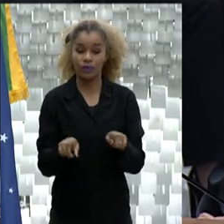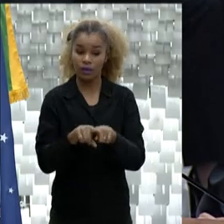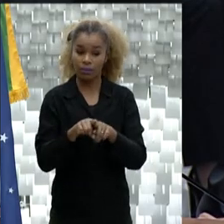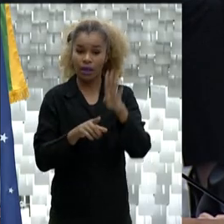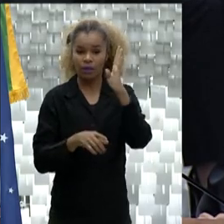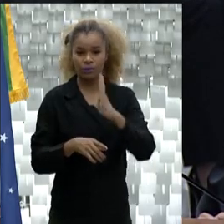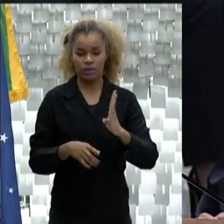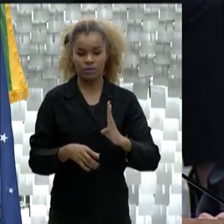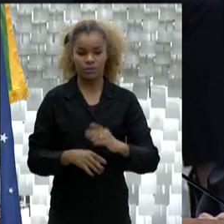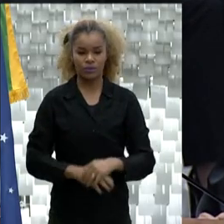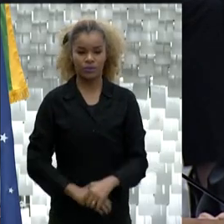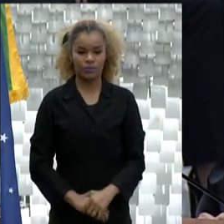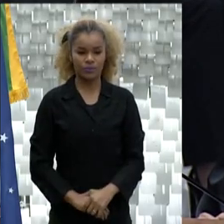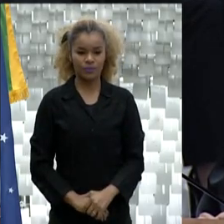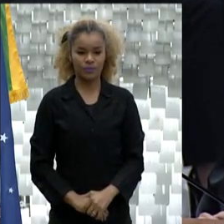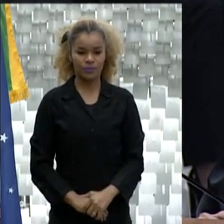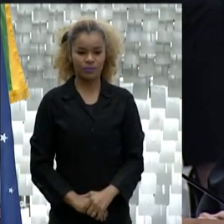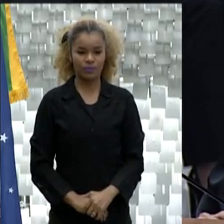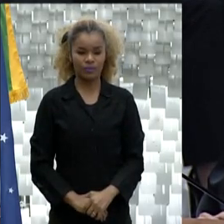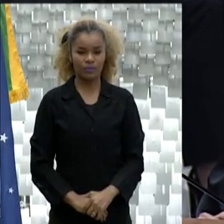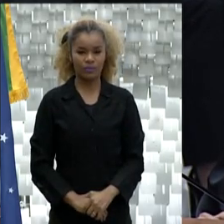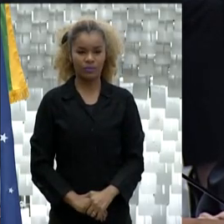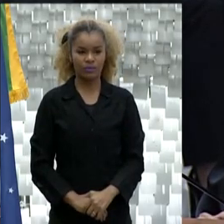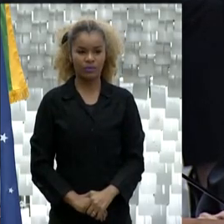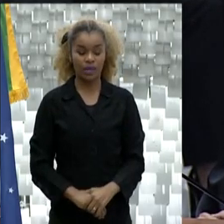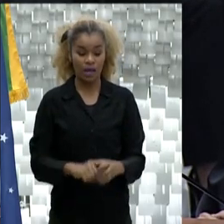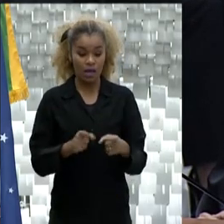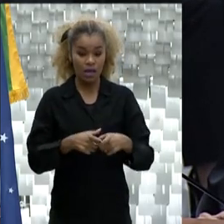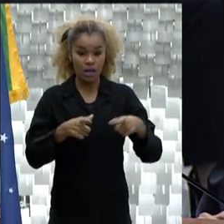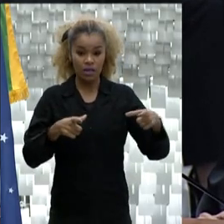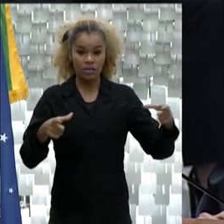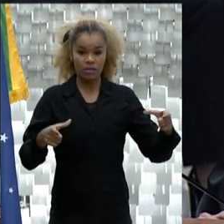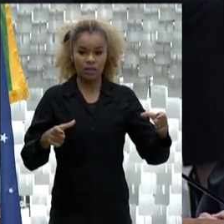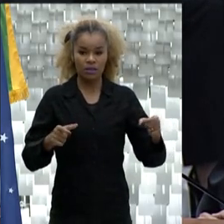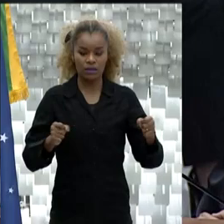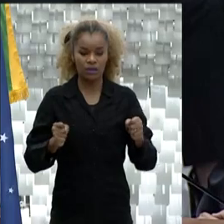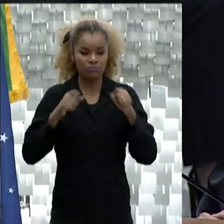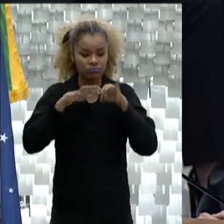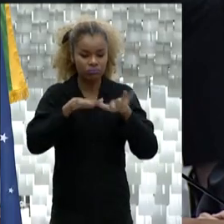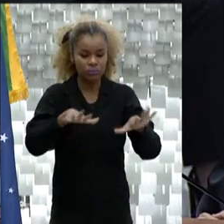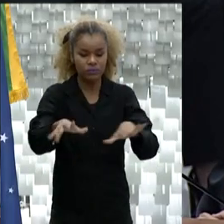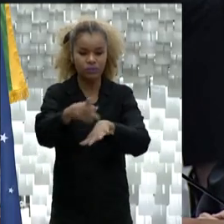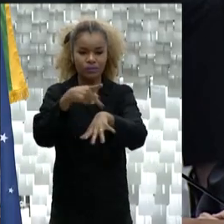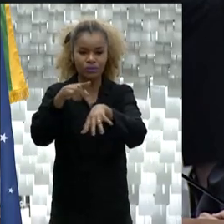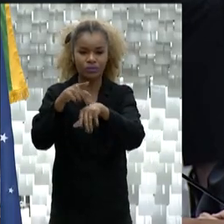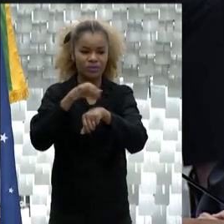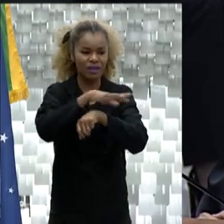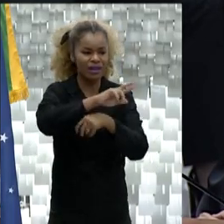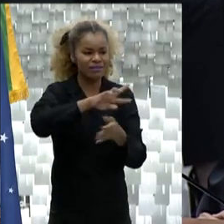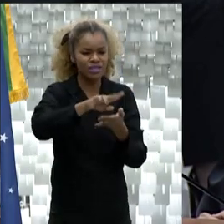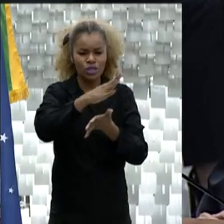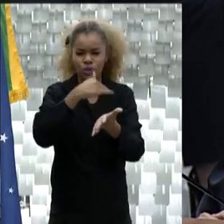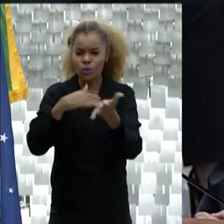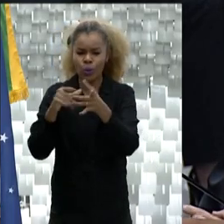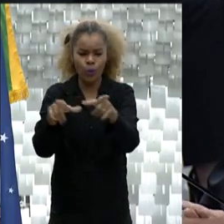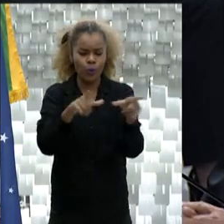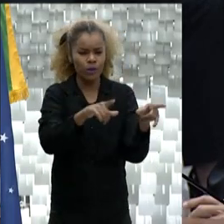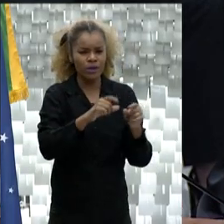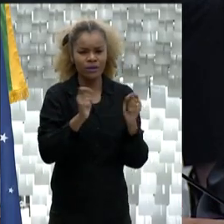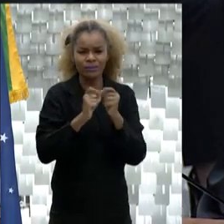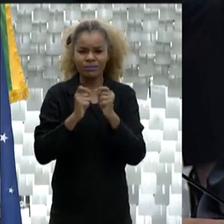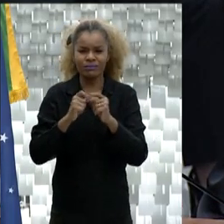Brasil. A crescente internacionalização em todos os setores da atividade